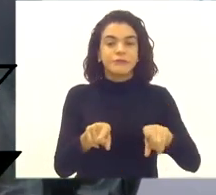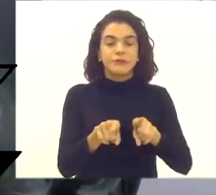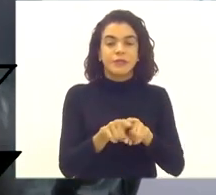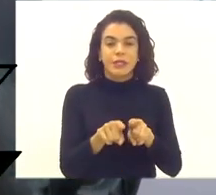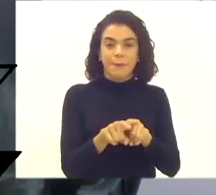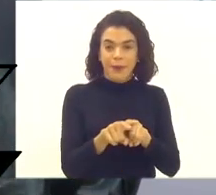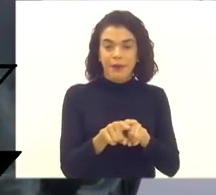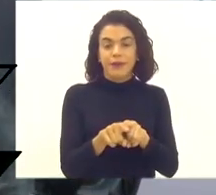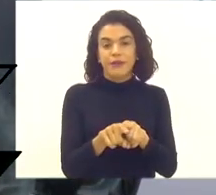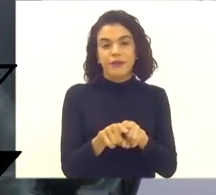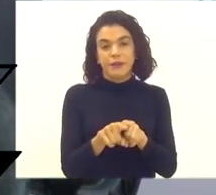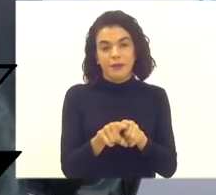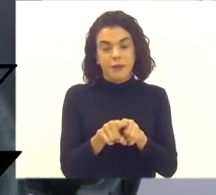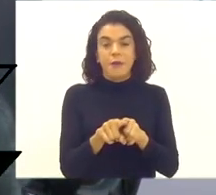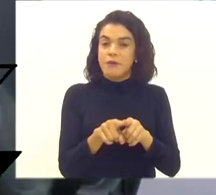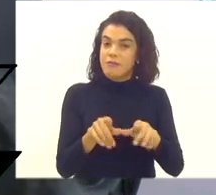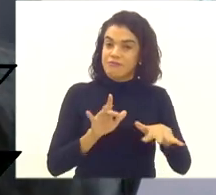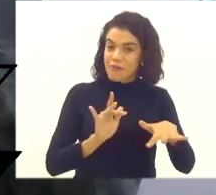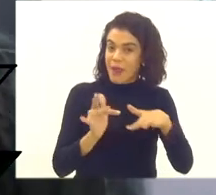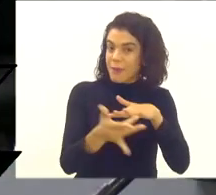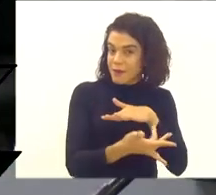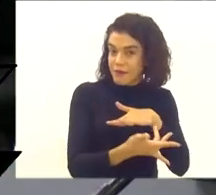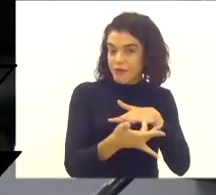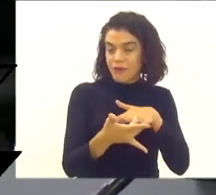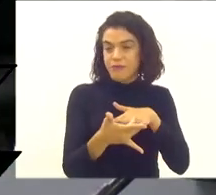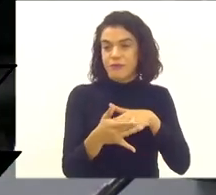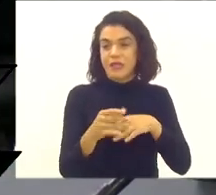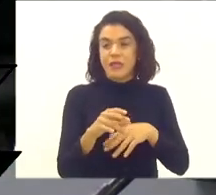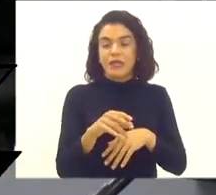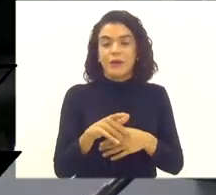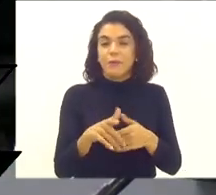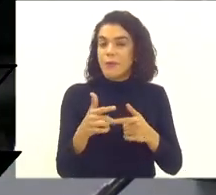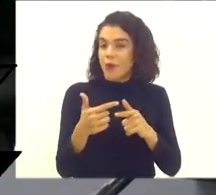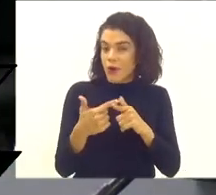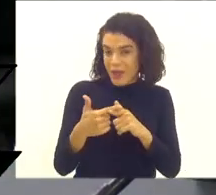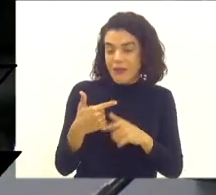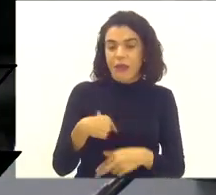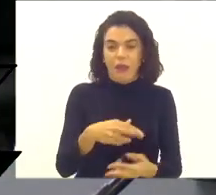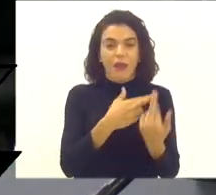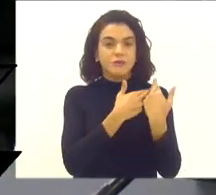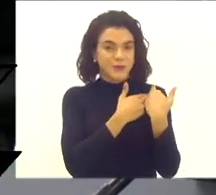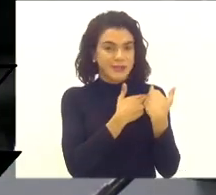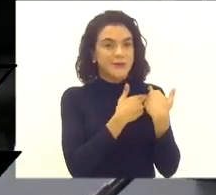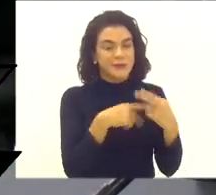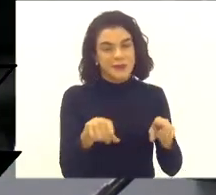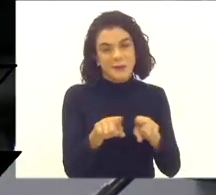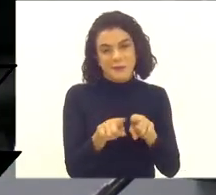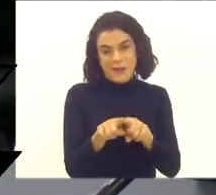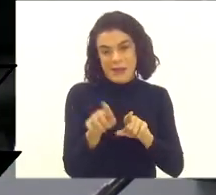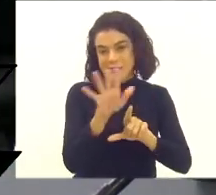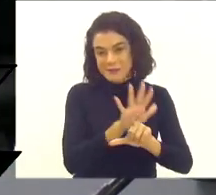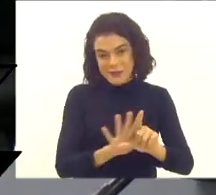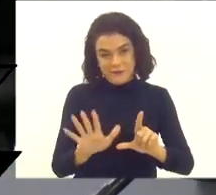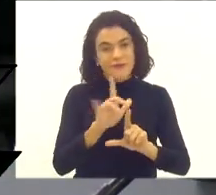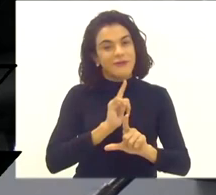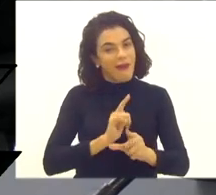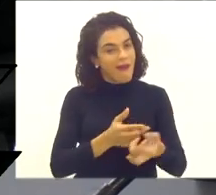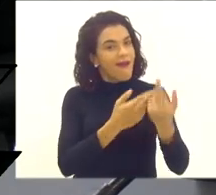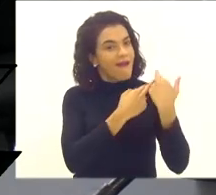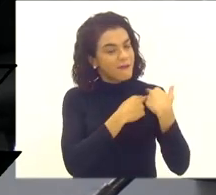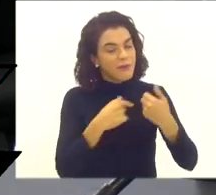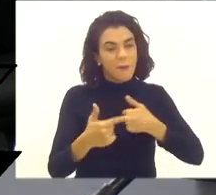pena e Nação das plataformas né pela inação dessas porque elas têm responsabilidade também sobre isso né você tem